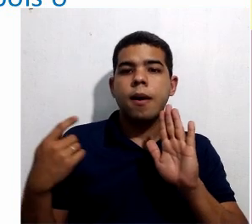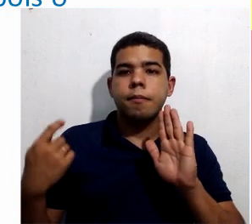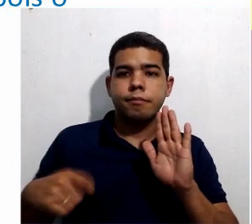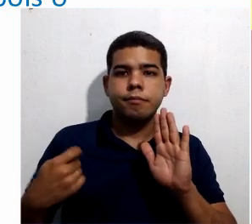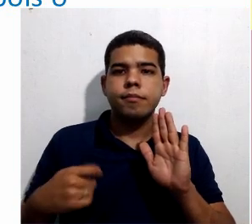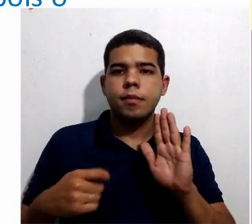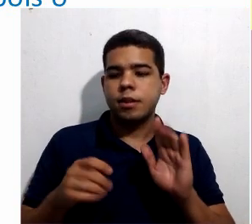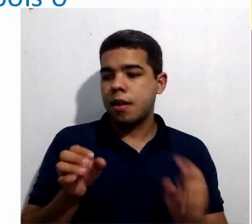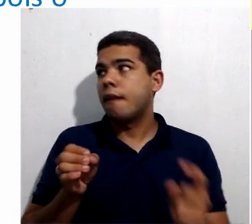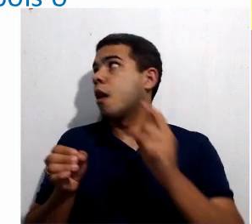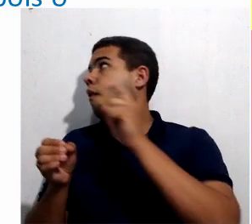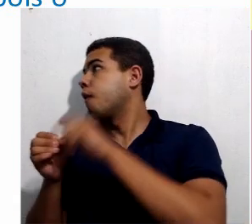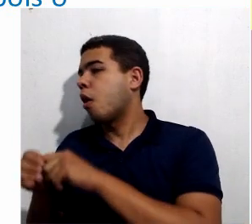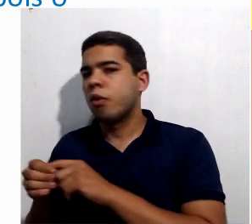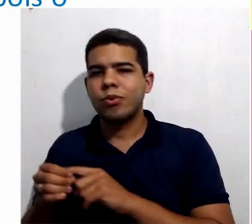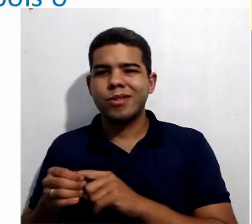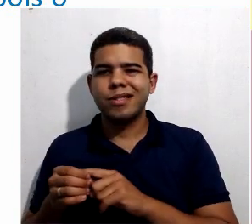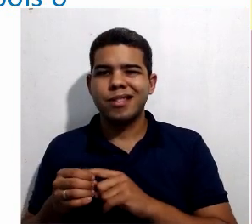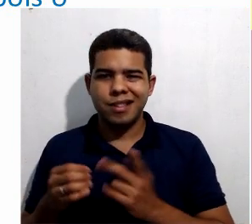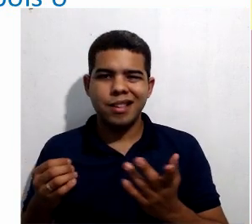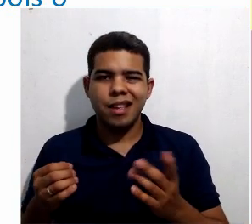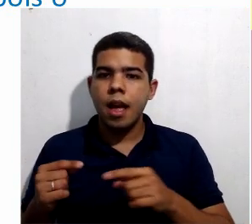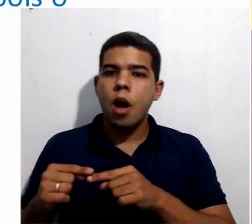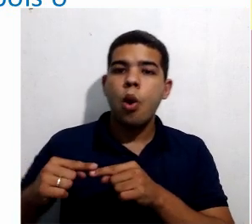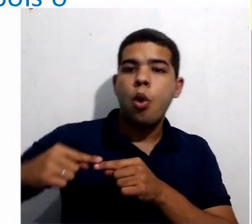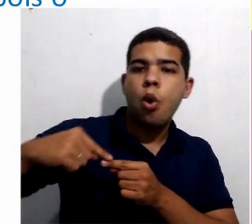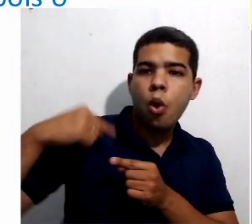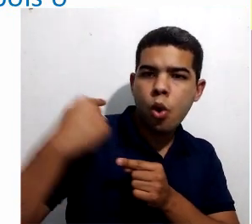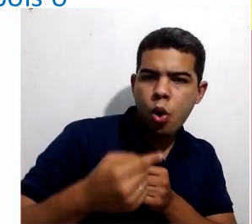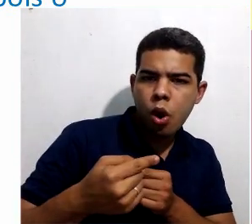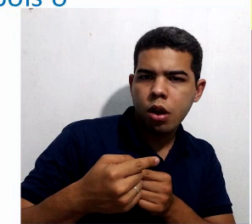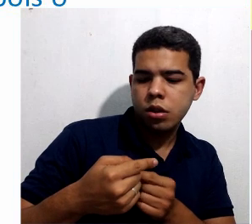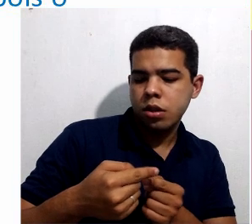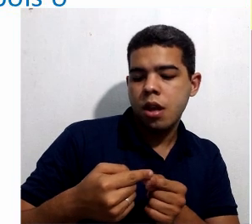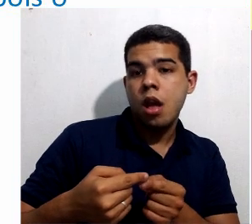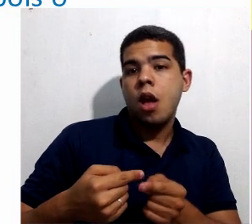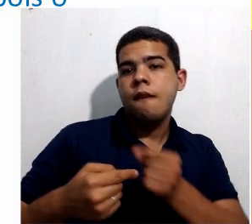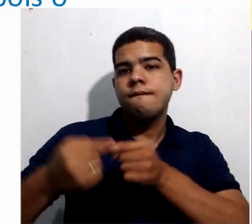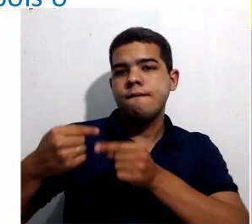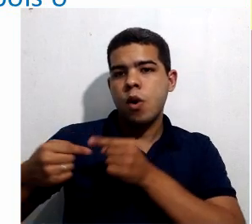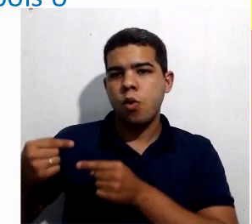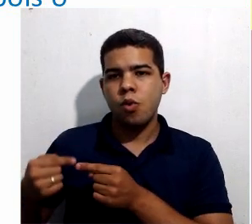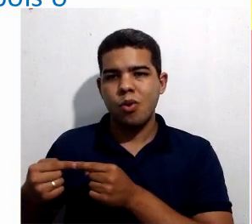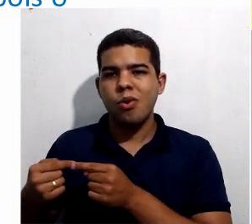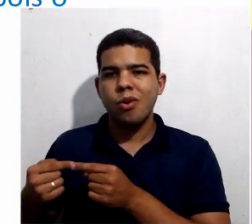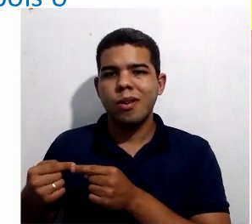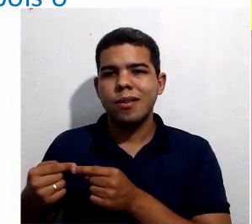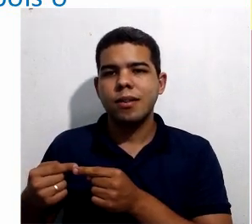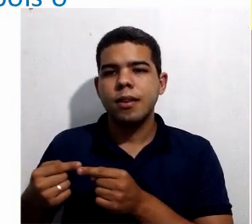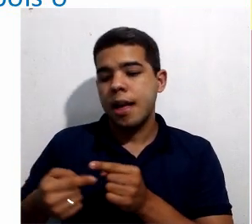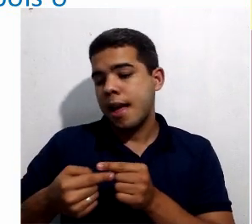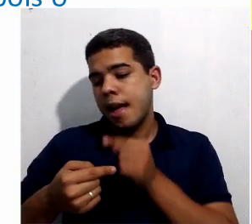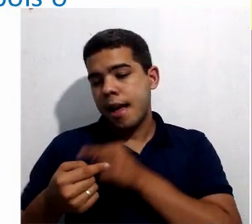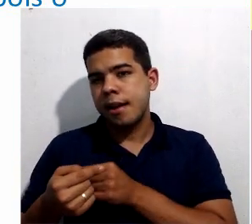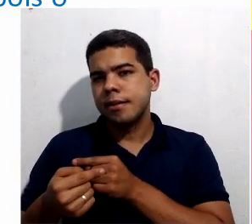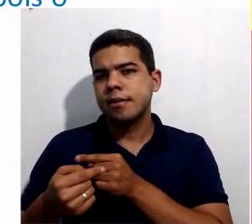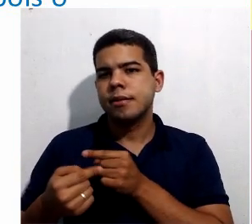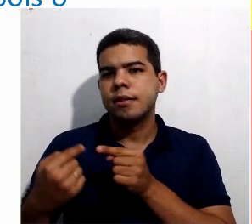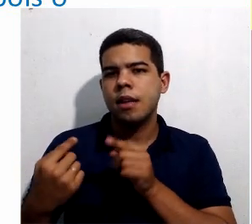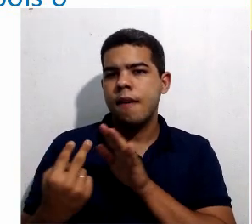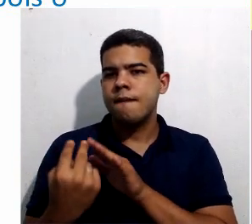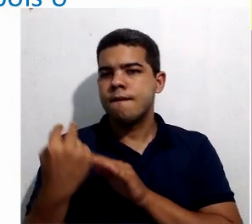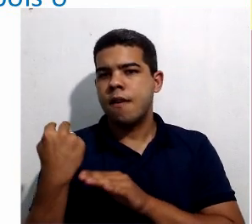certa dependência. O próximo termo da sequência, o próximo número, ele tem uma dependência com o número